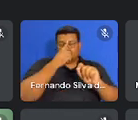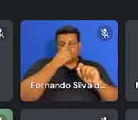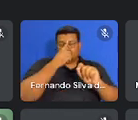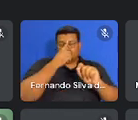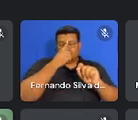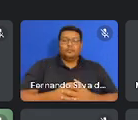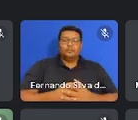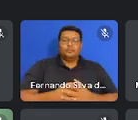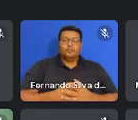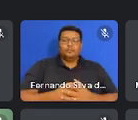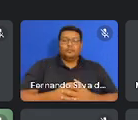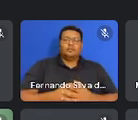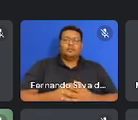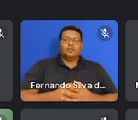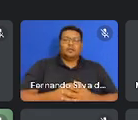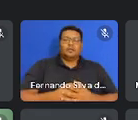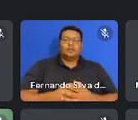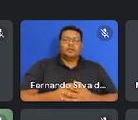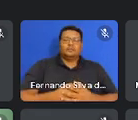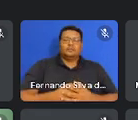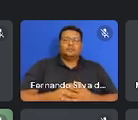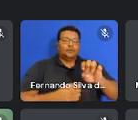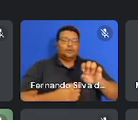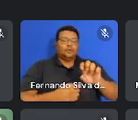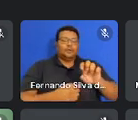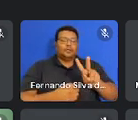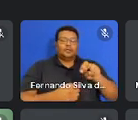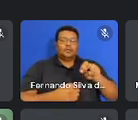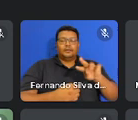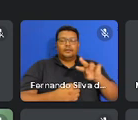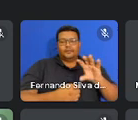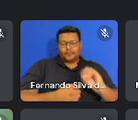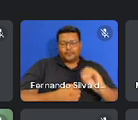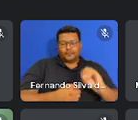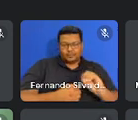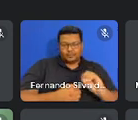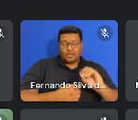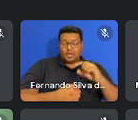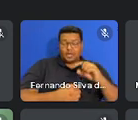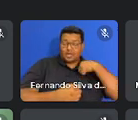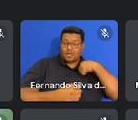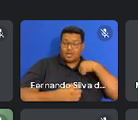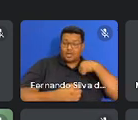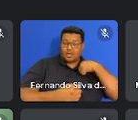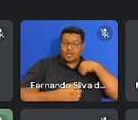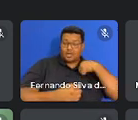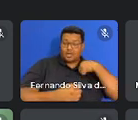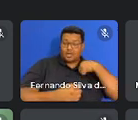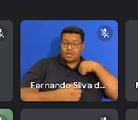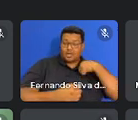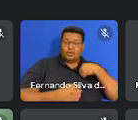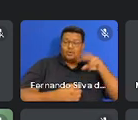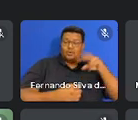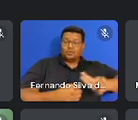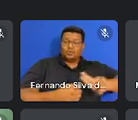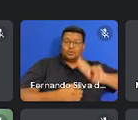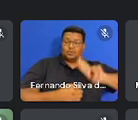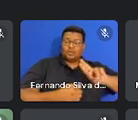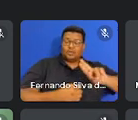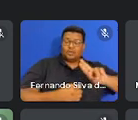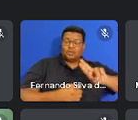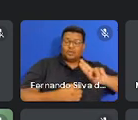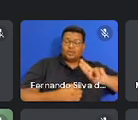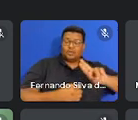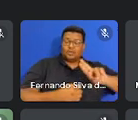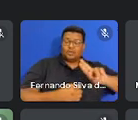Probabilidade de um evento. Eu vou pegar o número de elementos, o número, eu